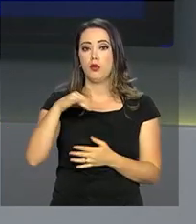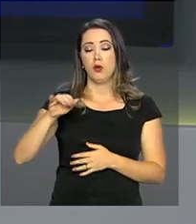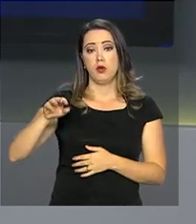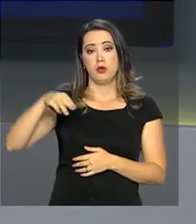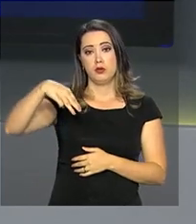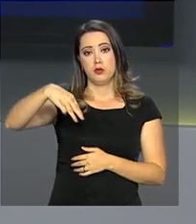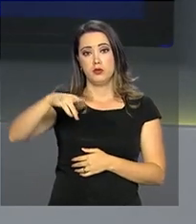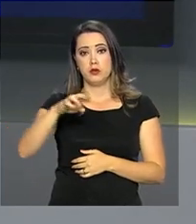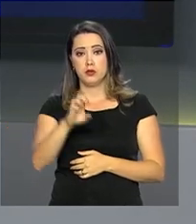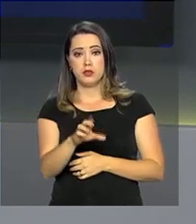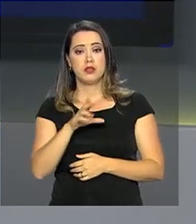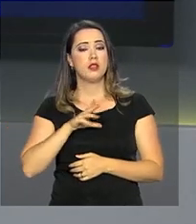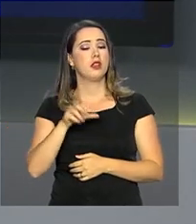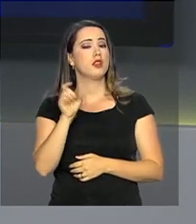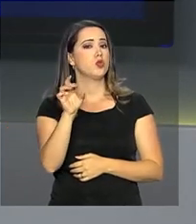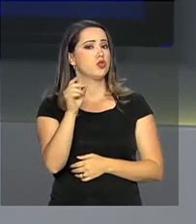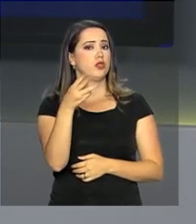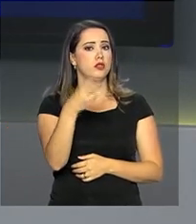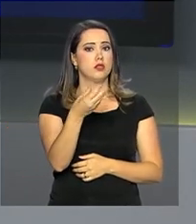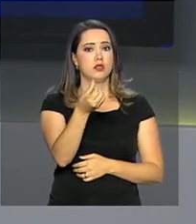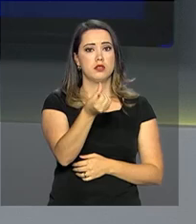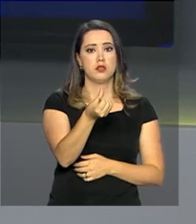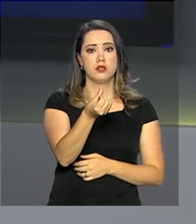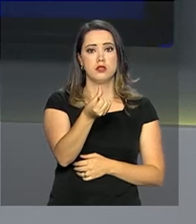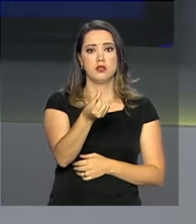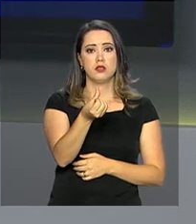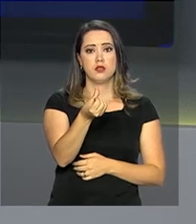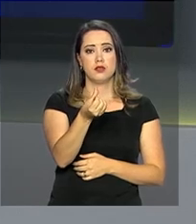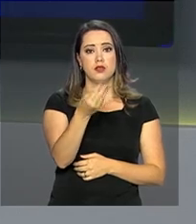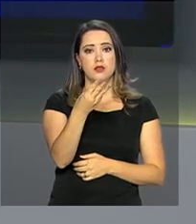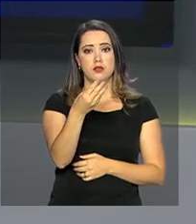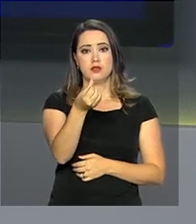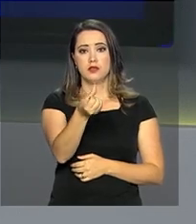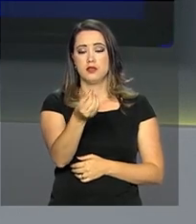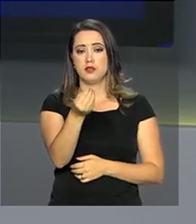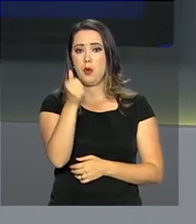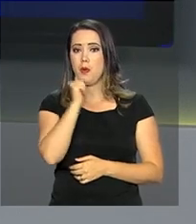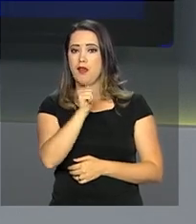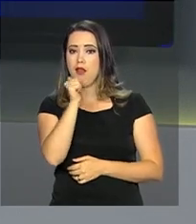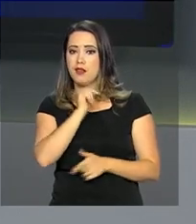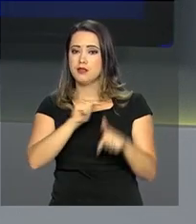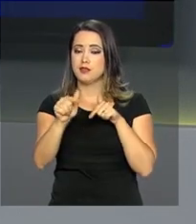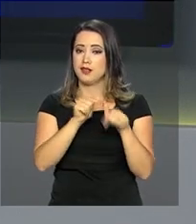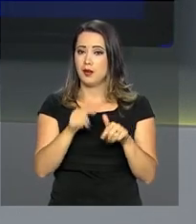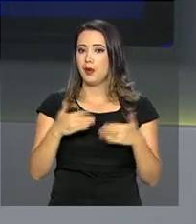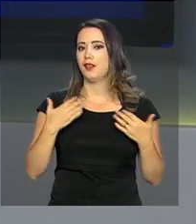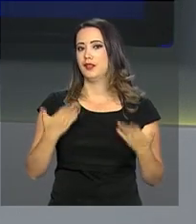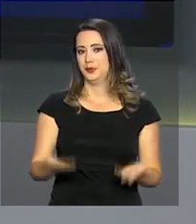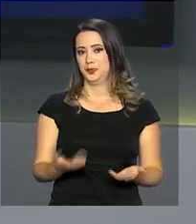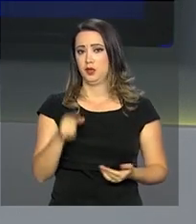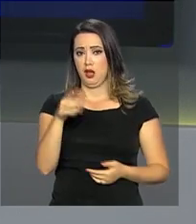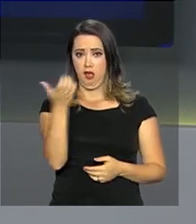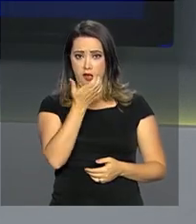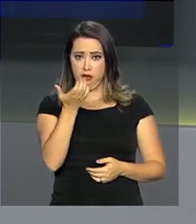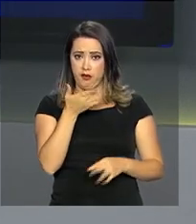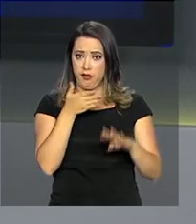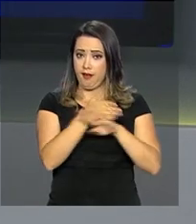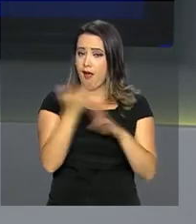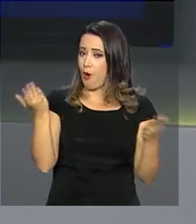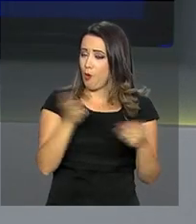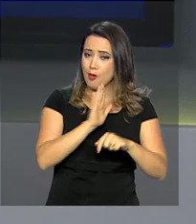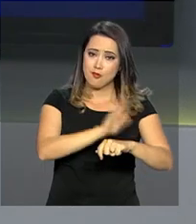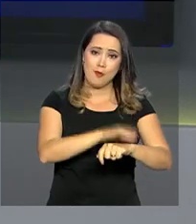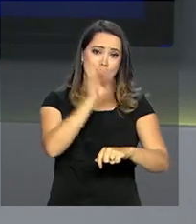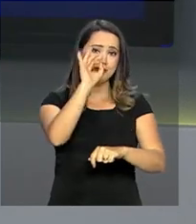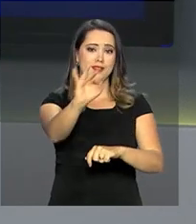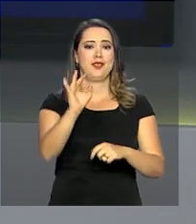apenas 360 funcionários do século sexo feminino no quadro e para quem tem interesse esta é a